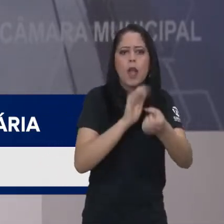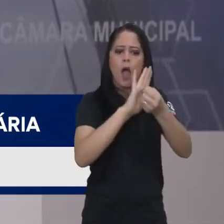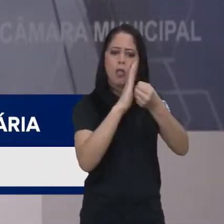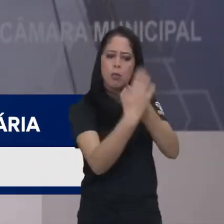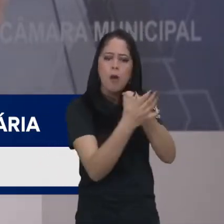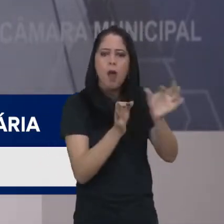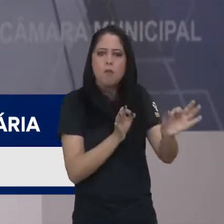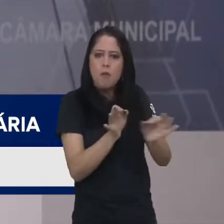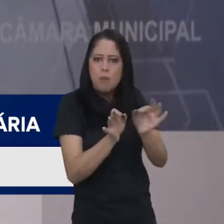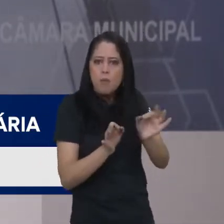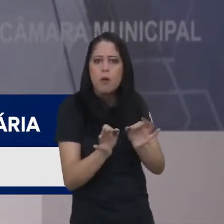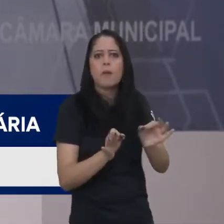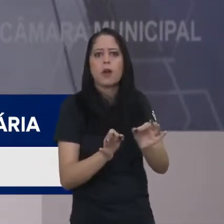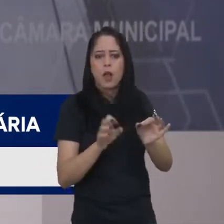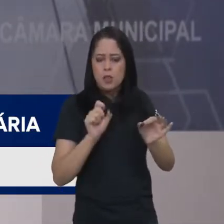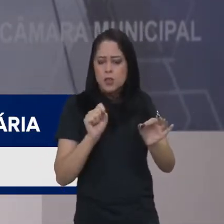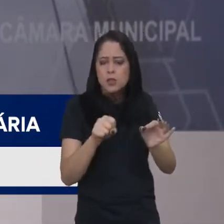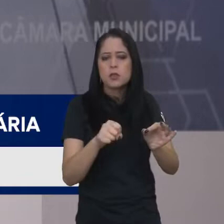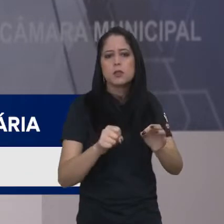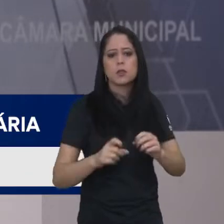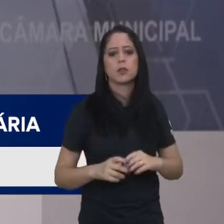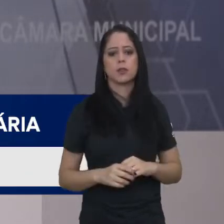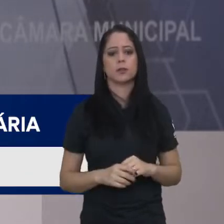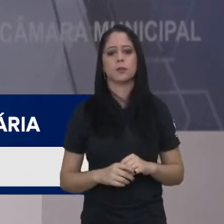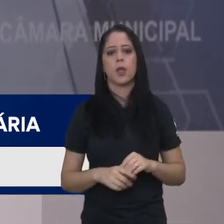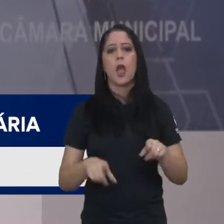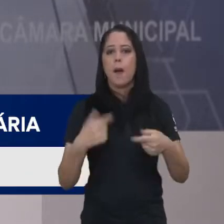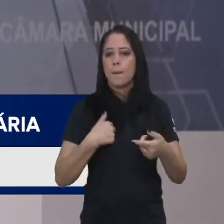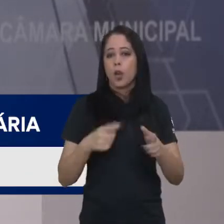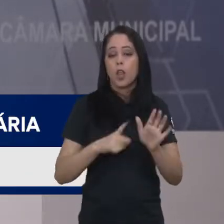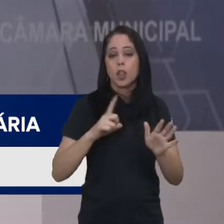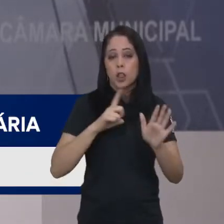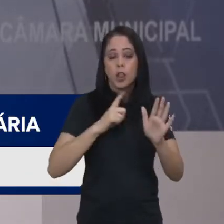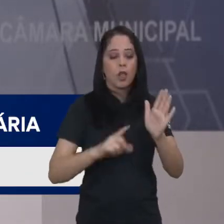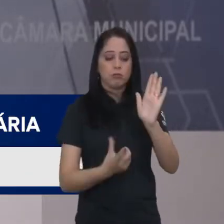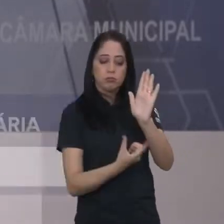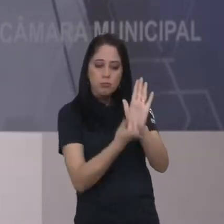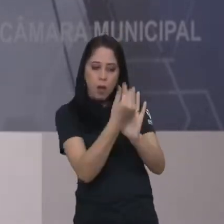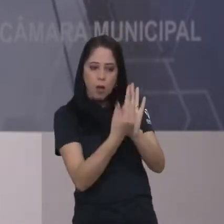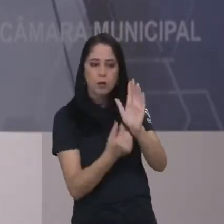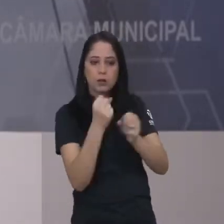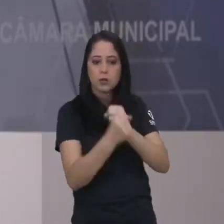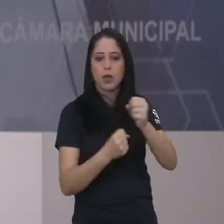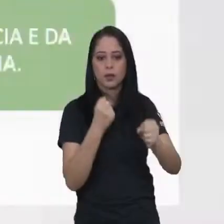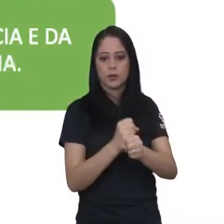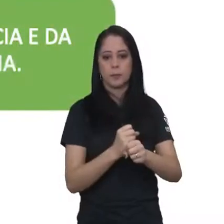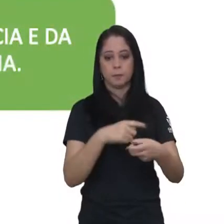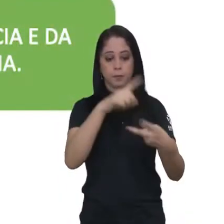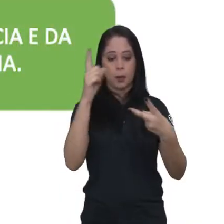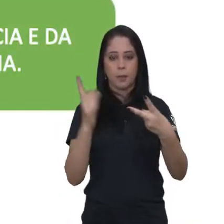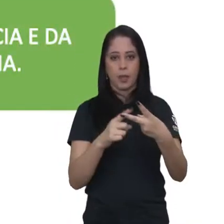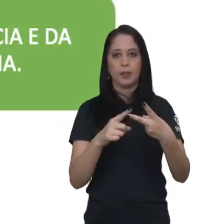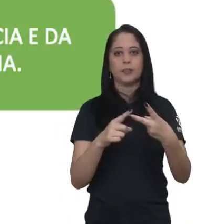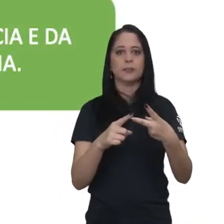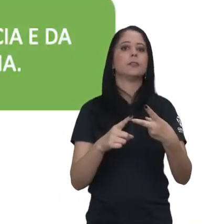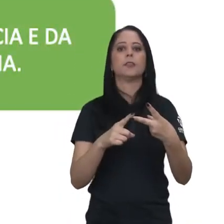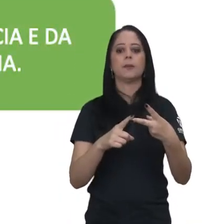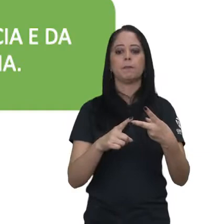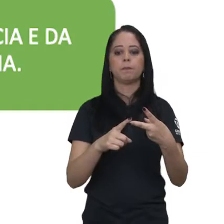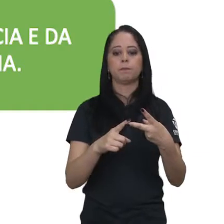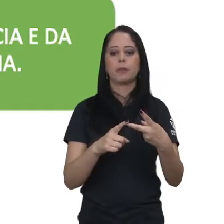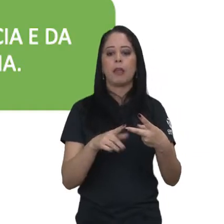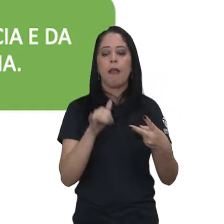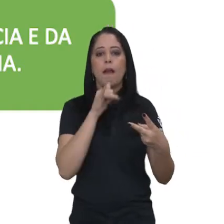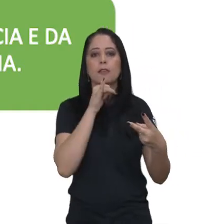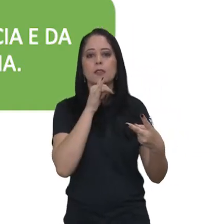plurianual, lei de direitos orçamentários, orçamento anual, etc. E também se baseia no princípio da eficiência.